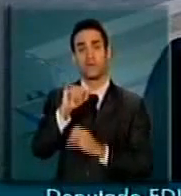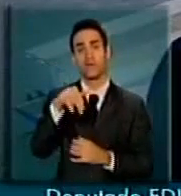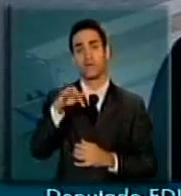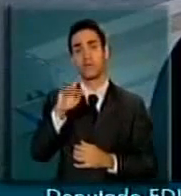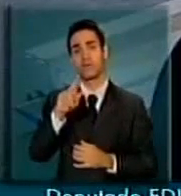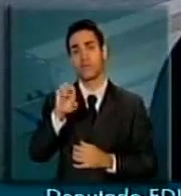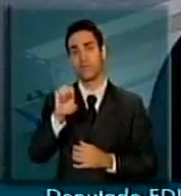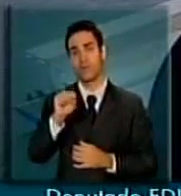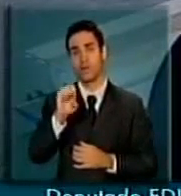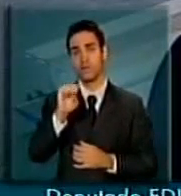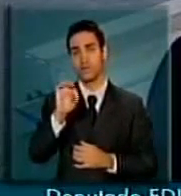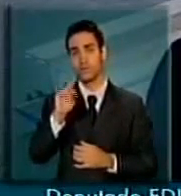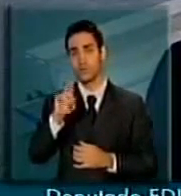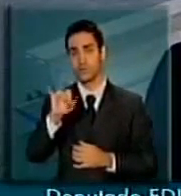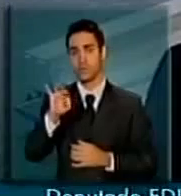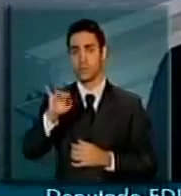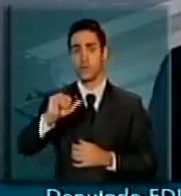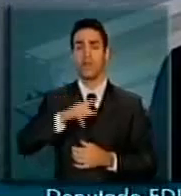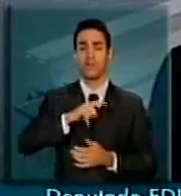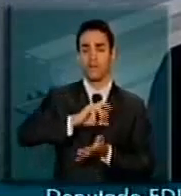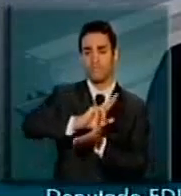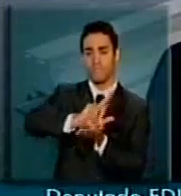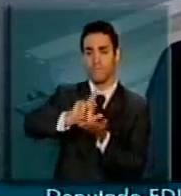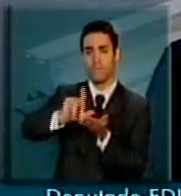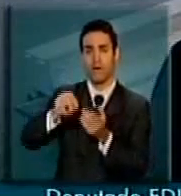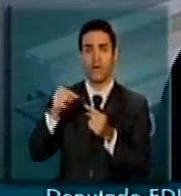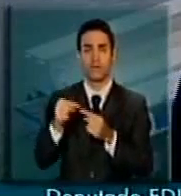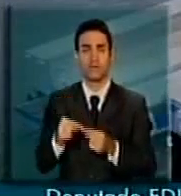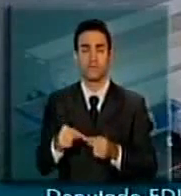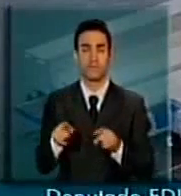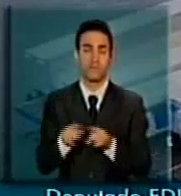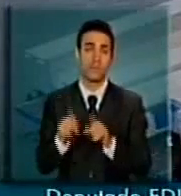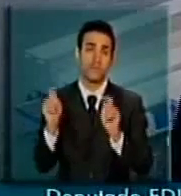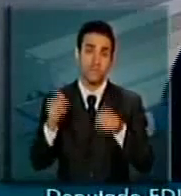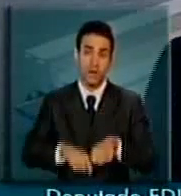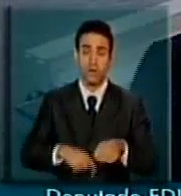inúmeras modalidades, como foi dito aqui, portos e vias